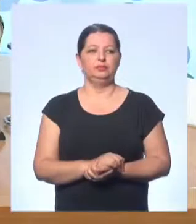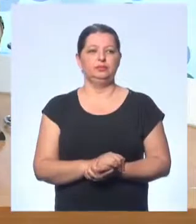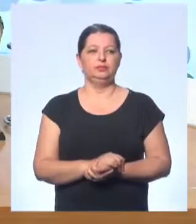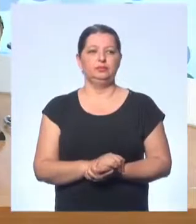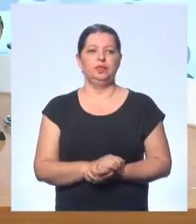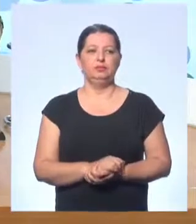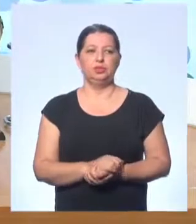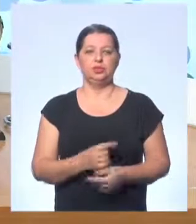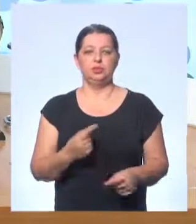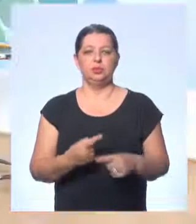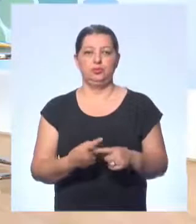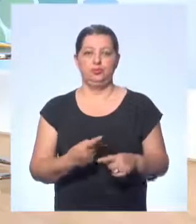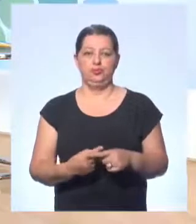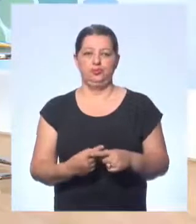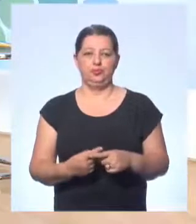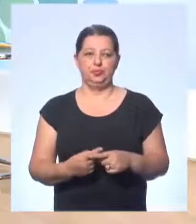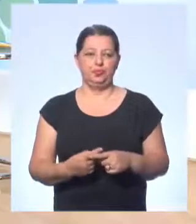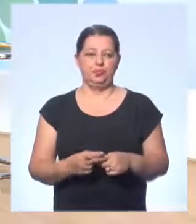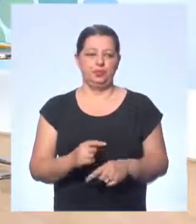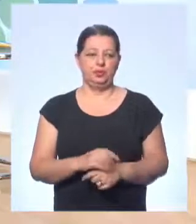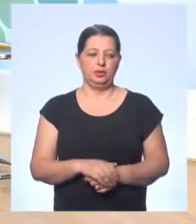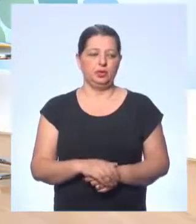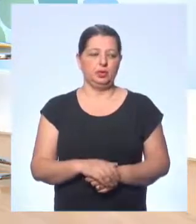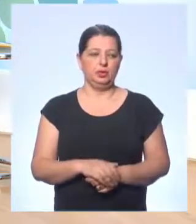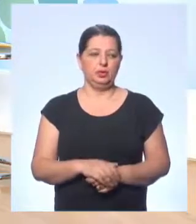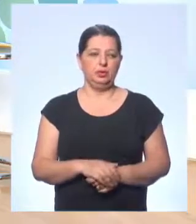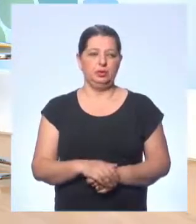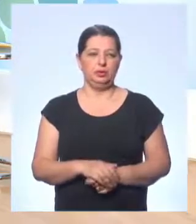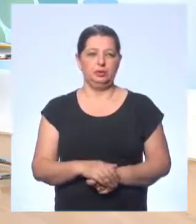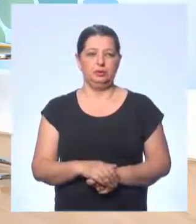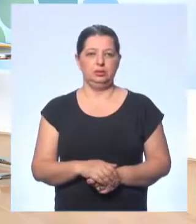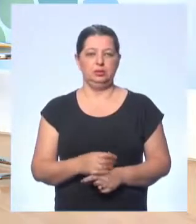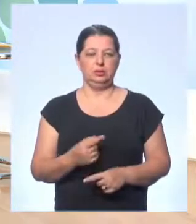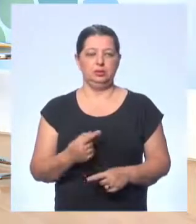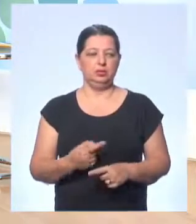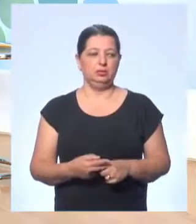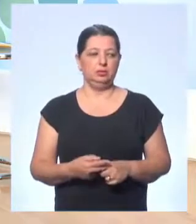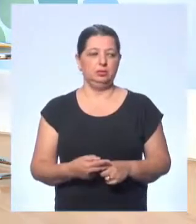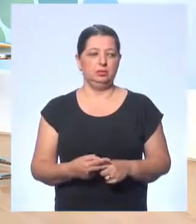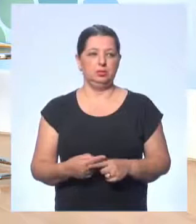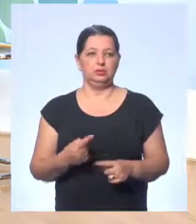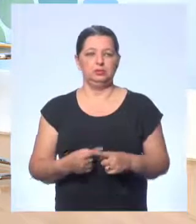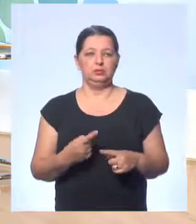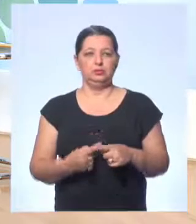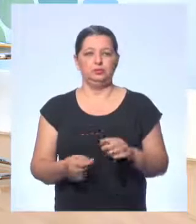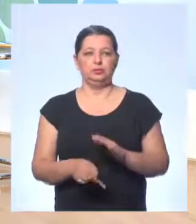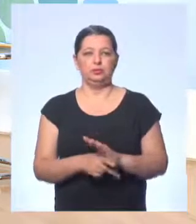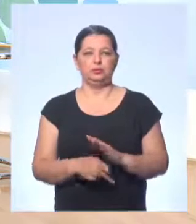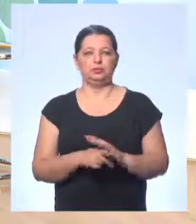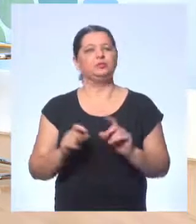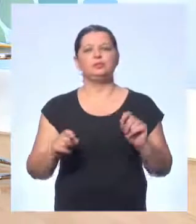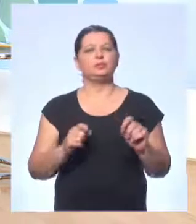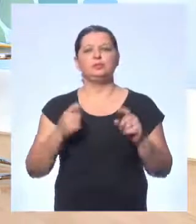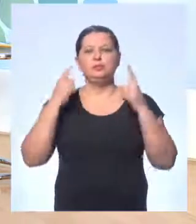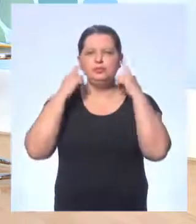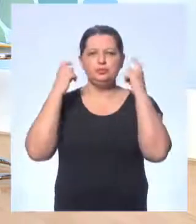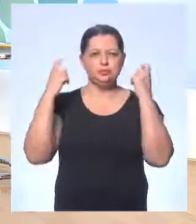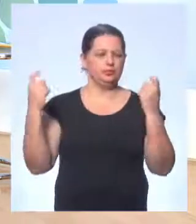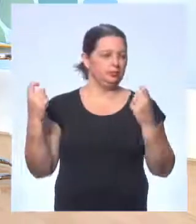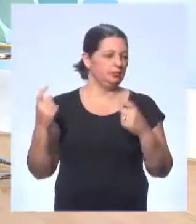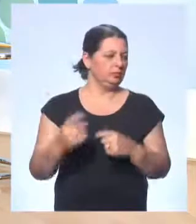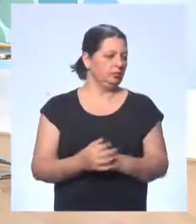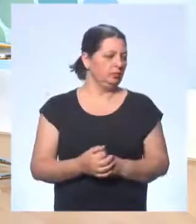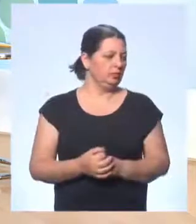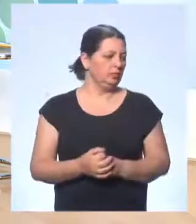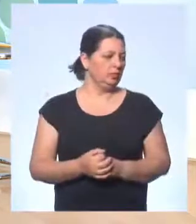muito dissonante, né? Não tem consonância. Então, o Ocidente, durante muito tempo, tentou evitar o quê? O ruído, que era o que eu estava